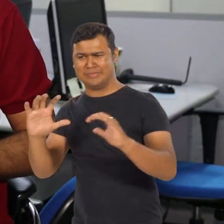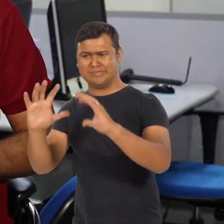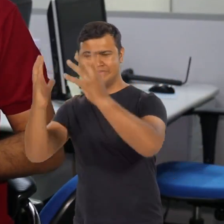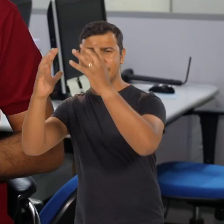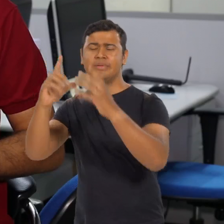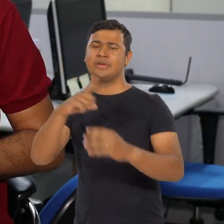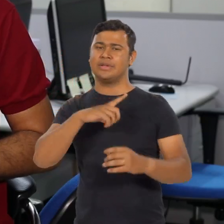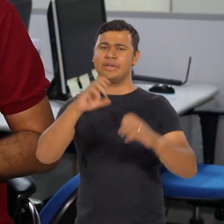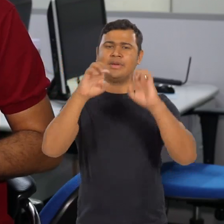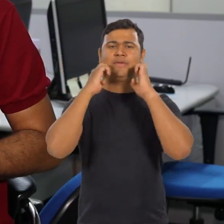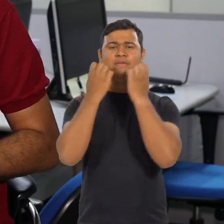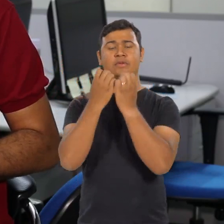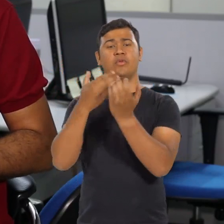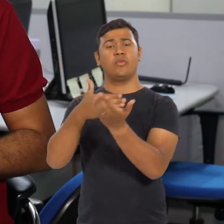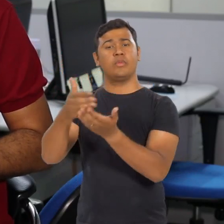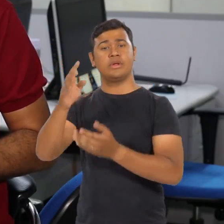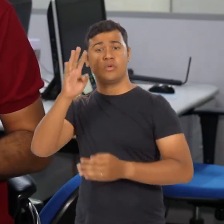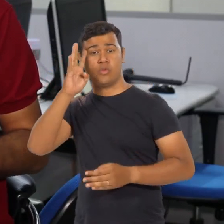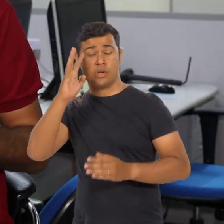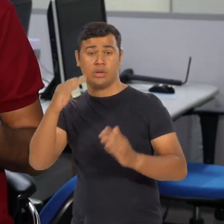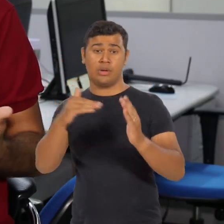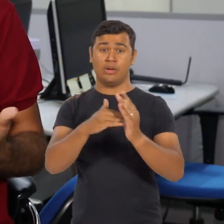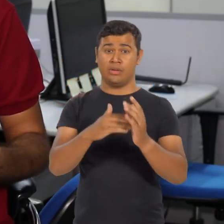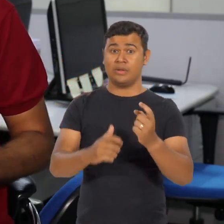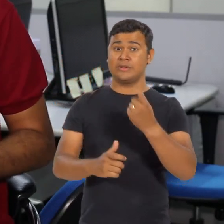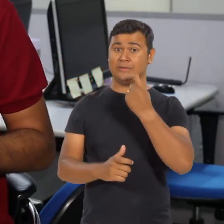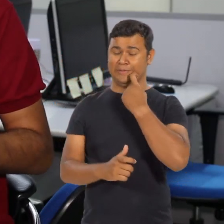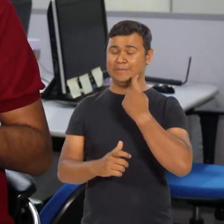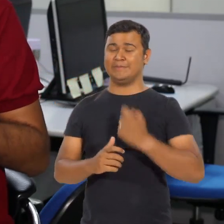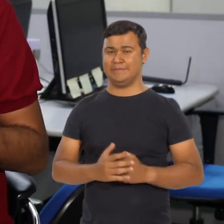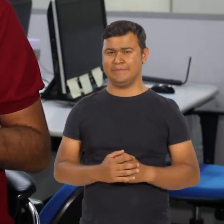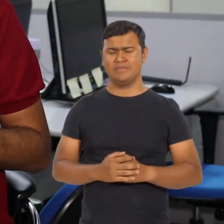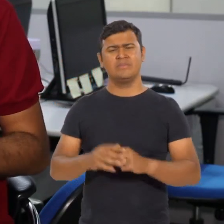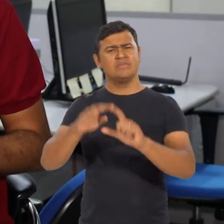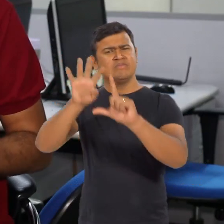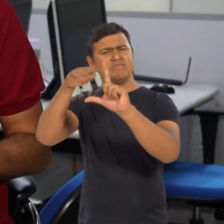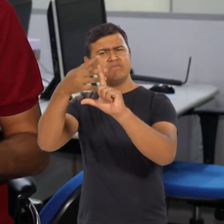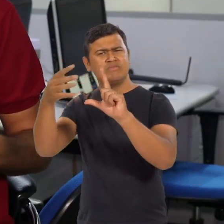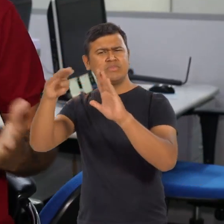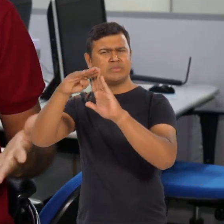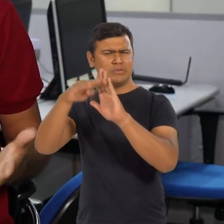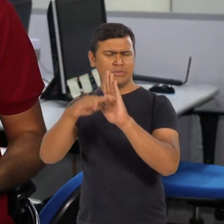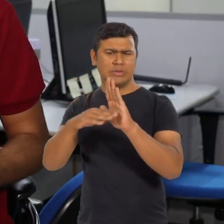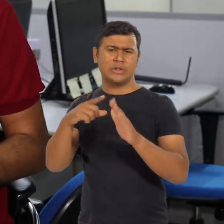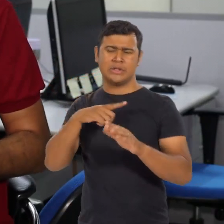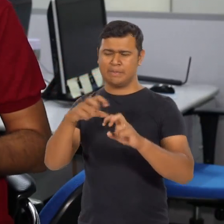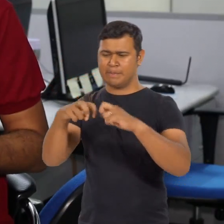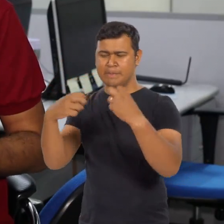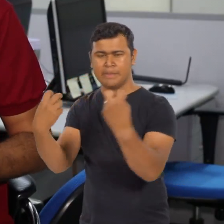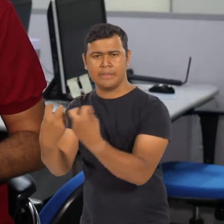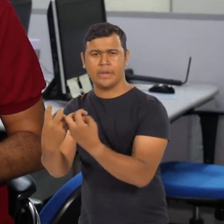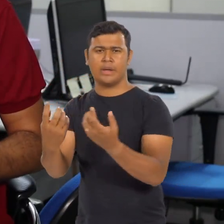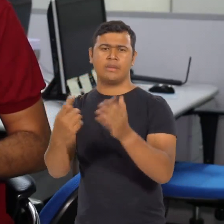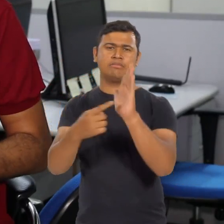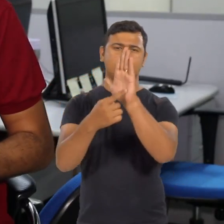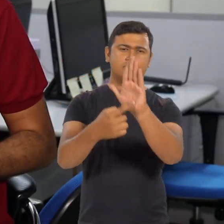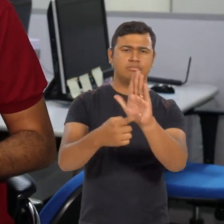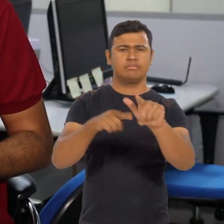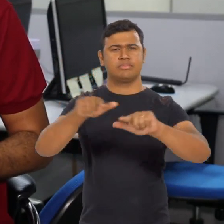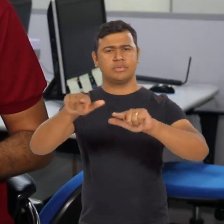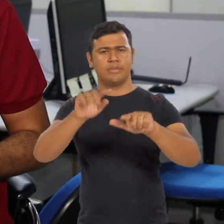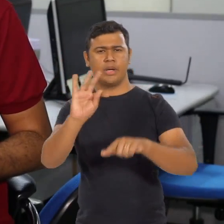colegiado do curso vai promover um evento que começa na quarta feira e segue até sexta a programação tem mesas redondas